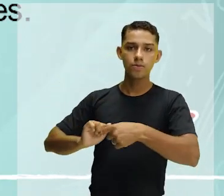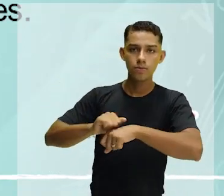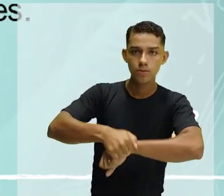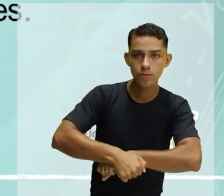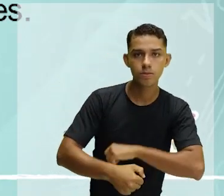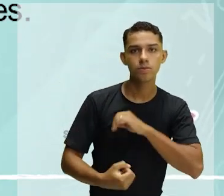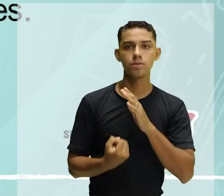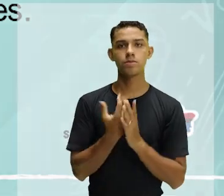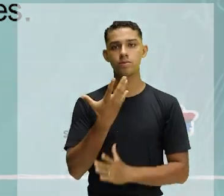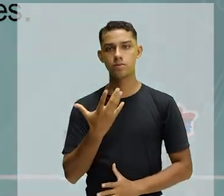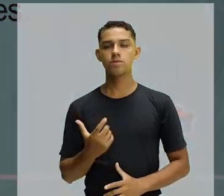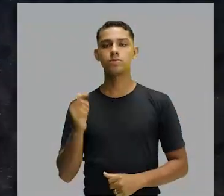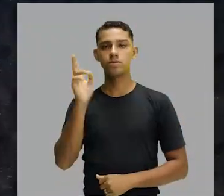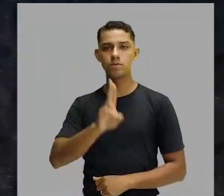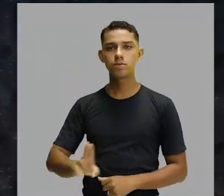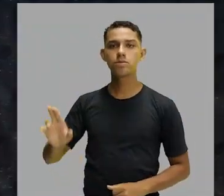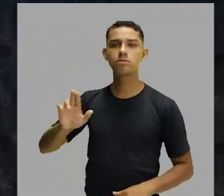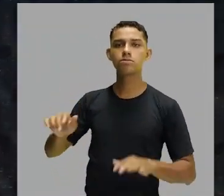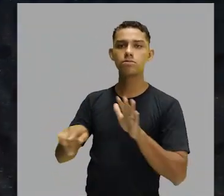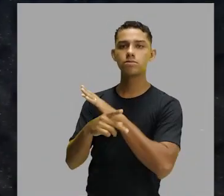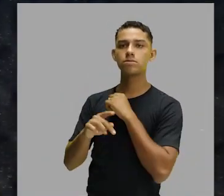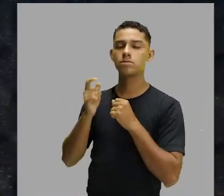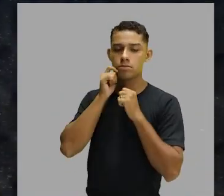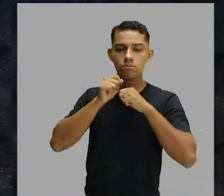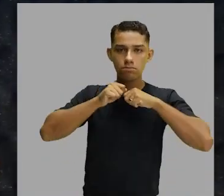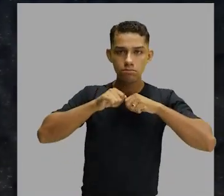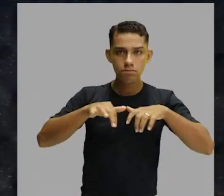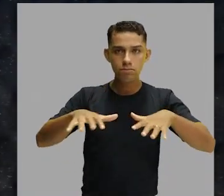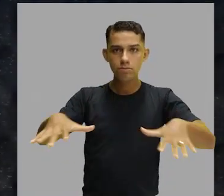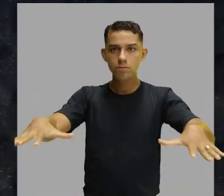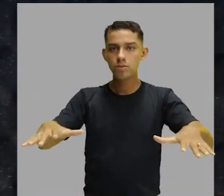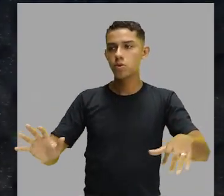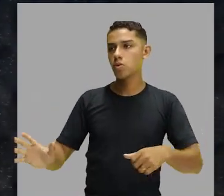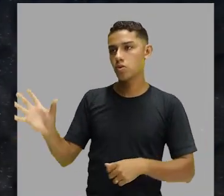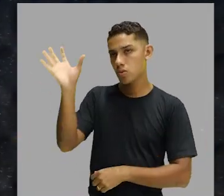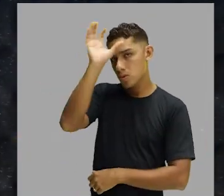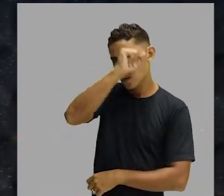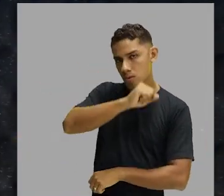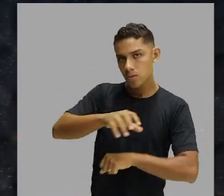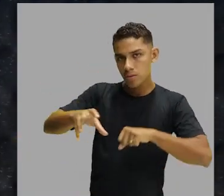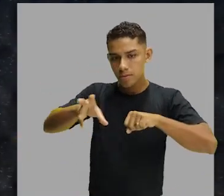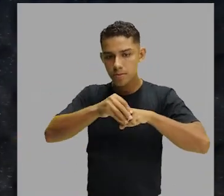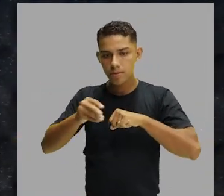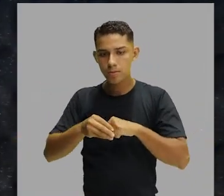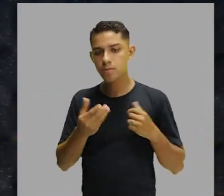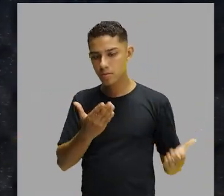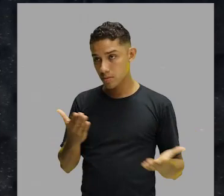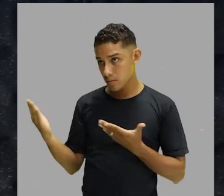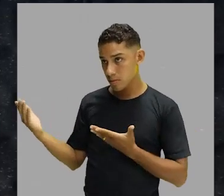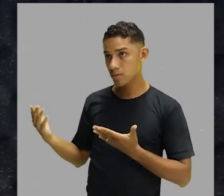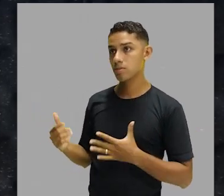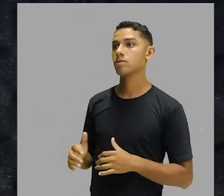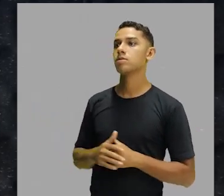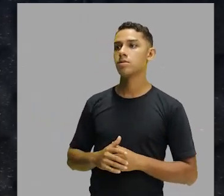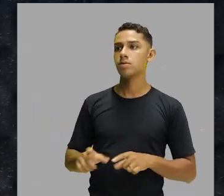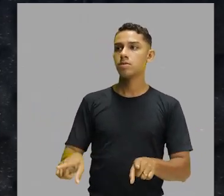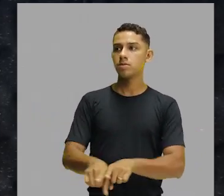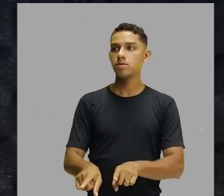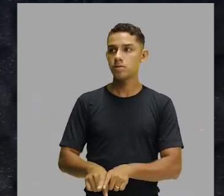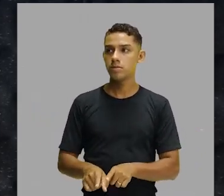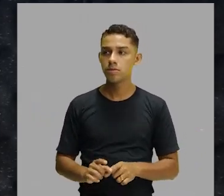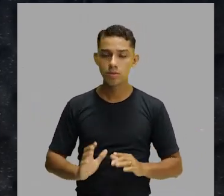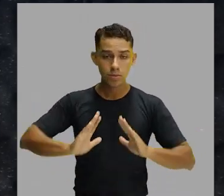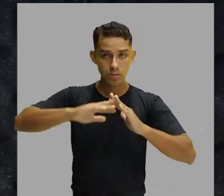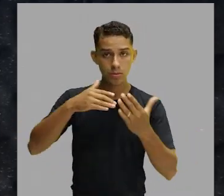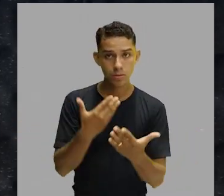ter, como eu já falei e já repeti, a ampliação do conhecimento. Você pode acompanhar, tá? A multiplicação de universidades, escolas